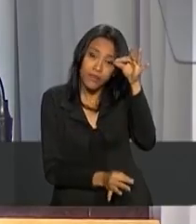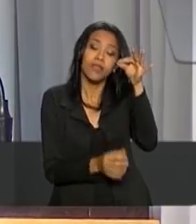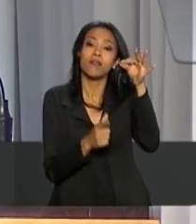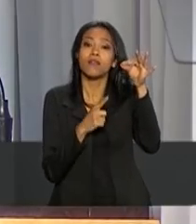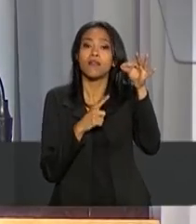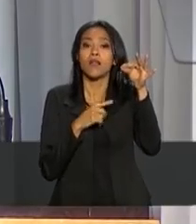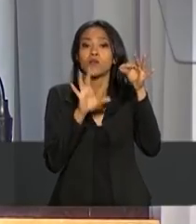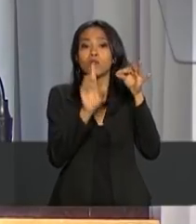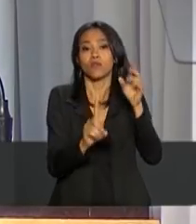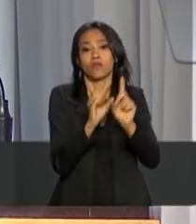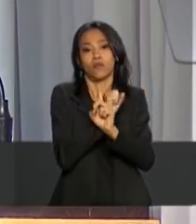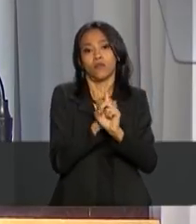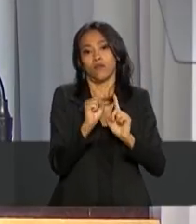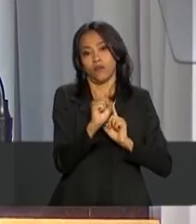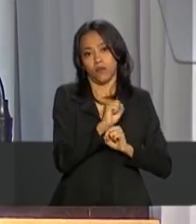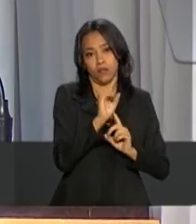até,